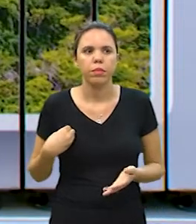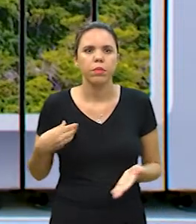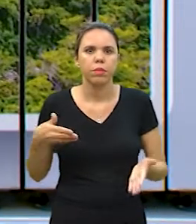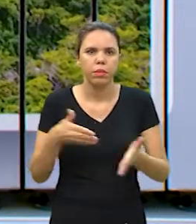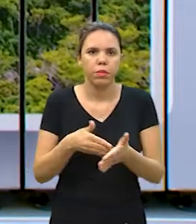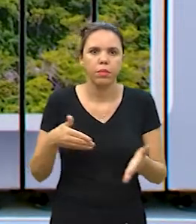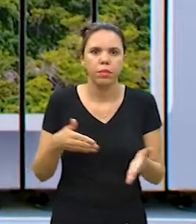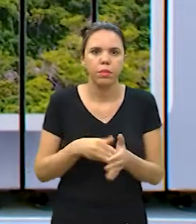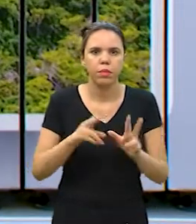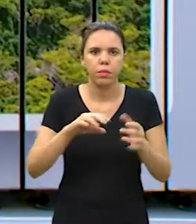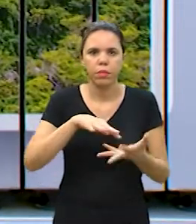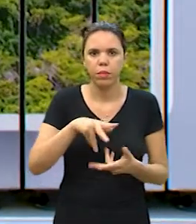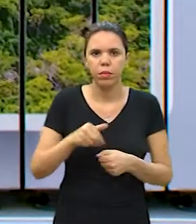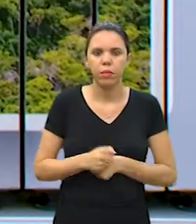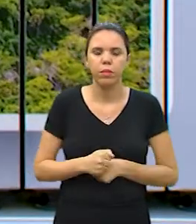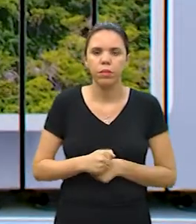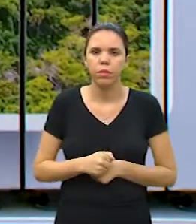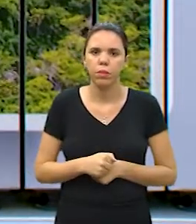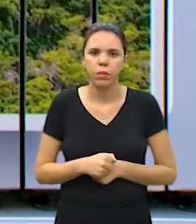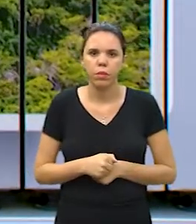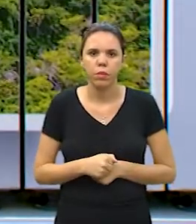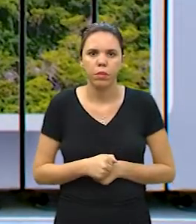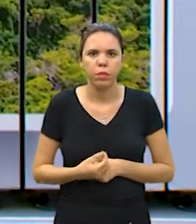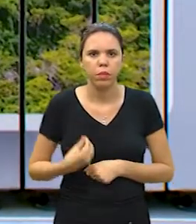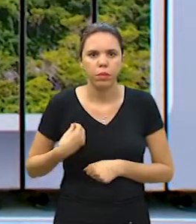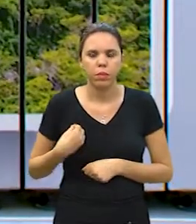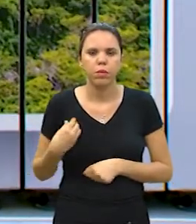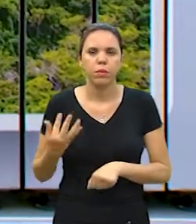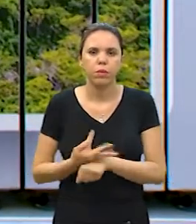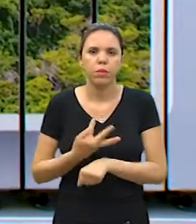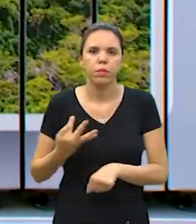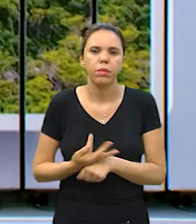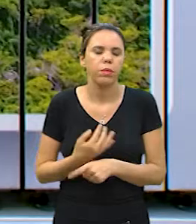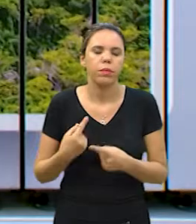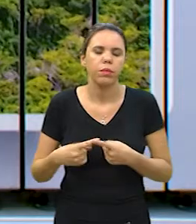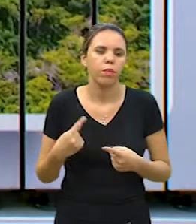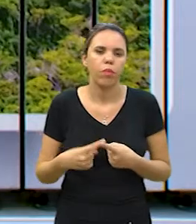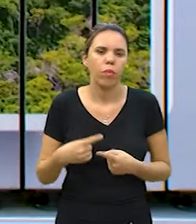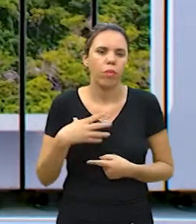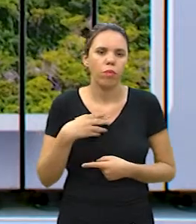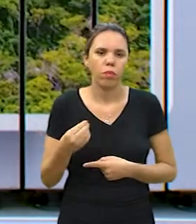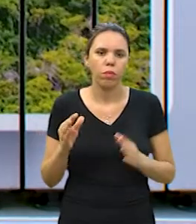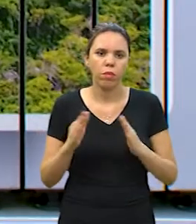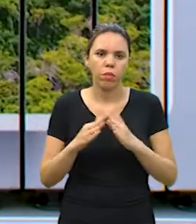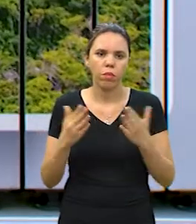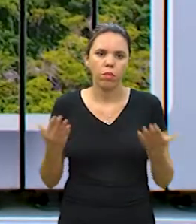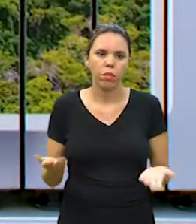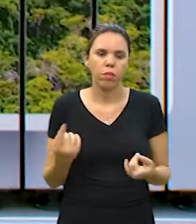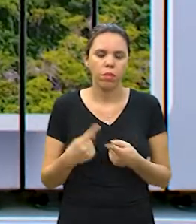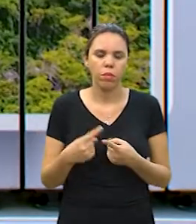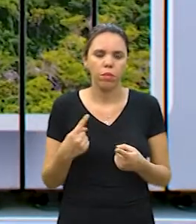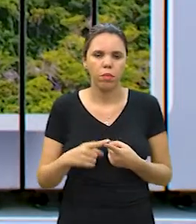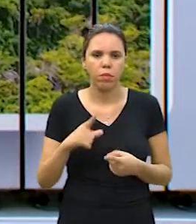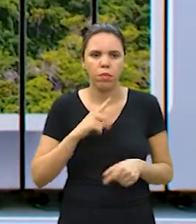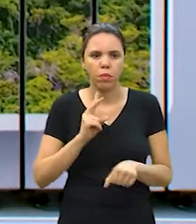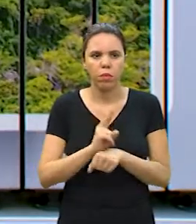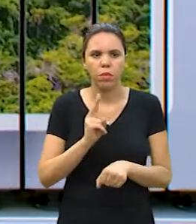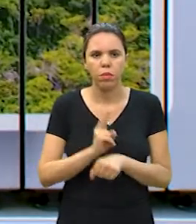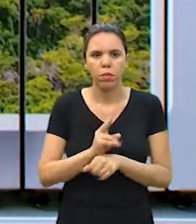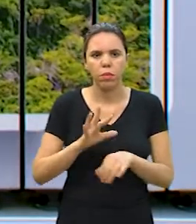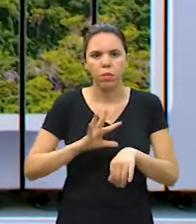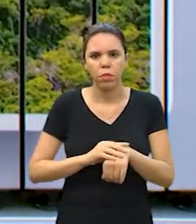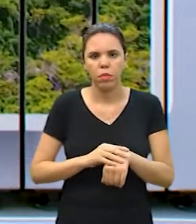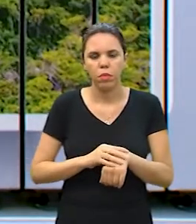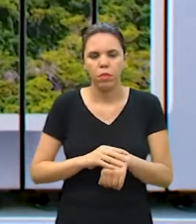mais restrito em relação ao mundo e esteve ainda mais sobrecarga, porque os filhos estavam em casa, porque ela tinha que cuidar da